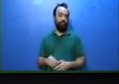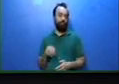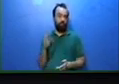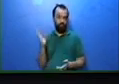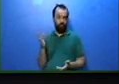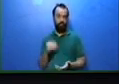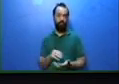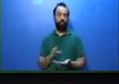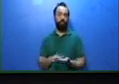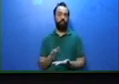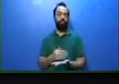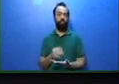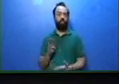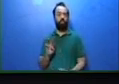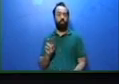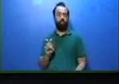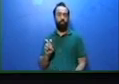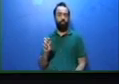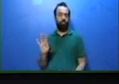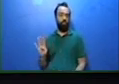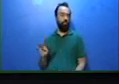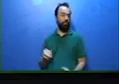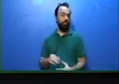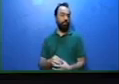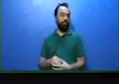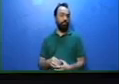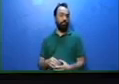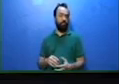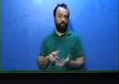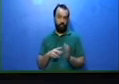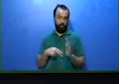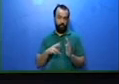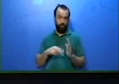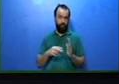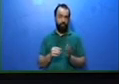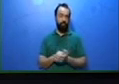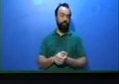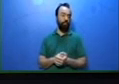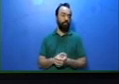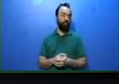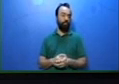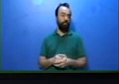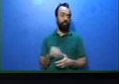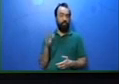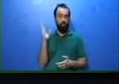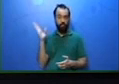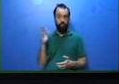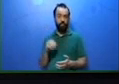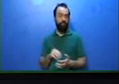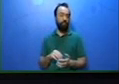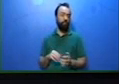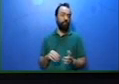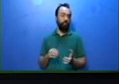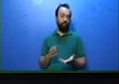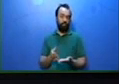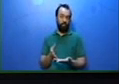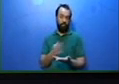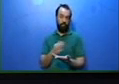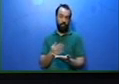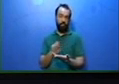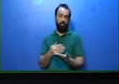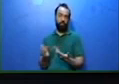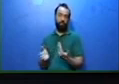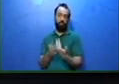Ainda na página 54, ler. Esta é a última página da